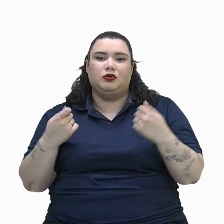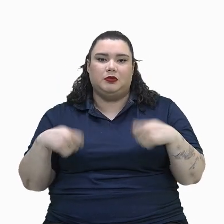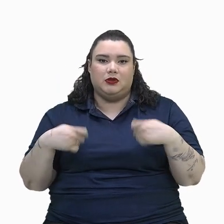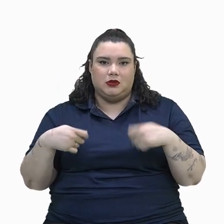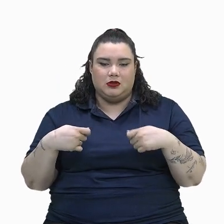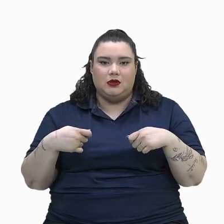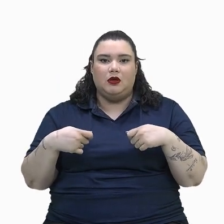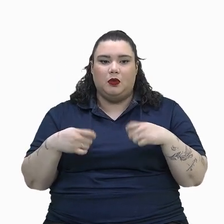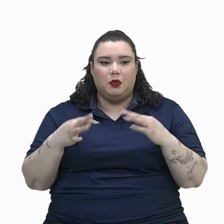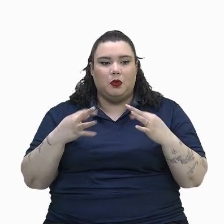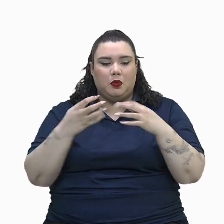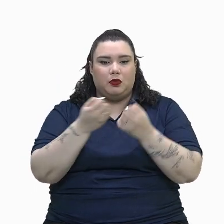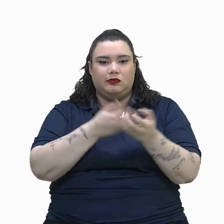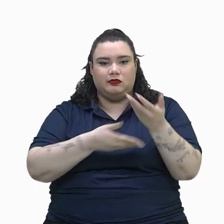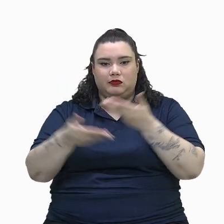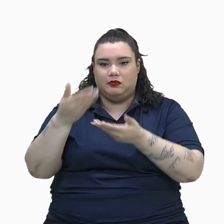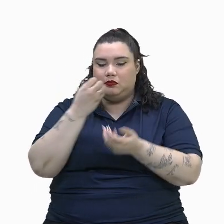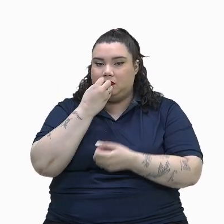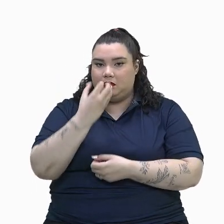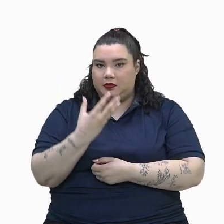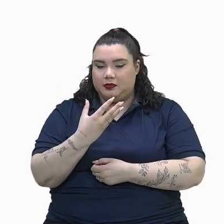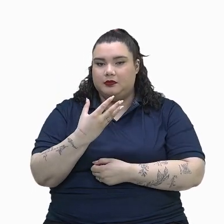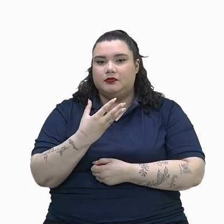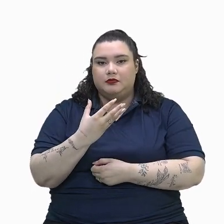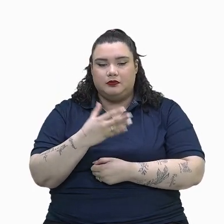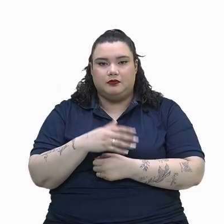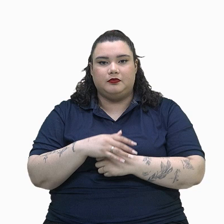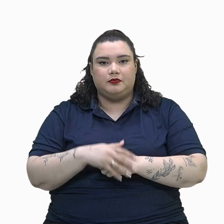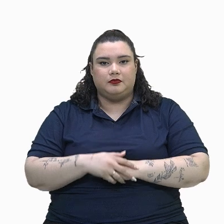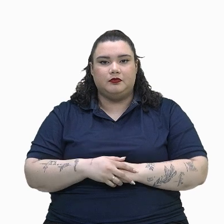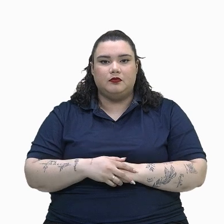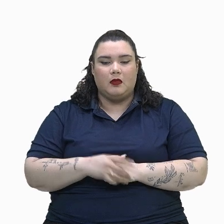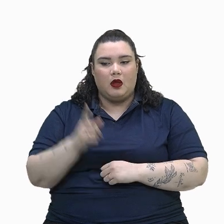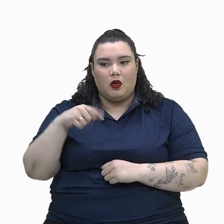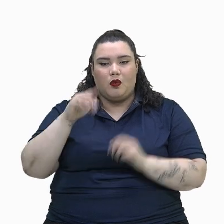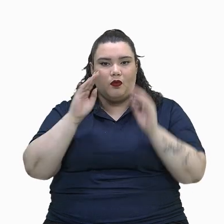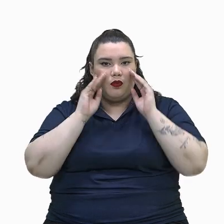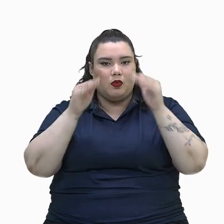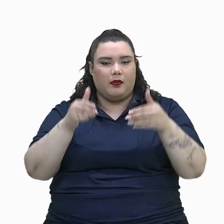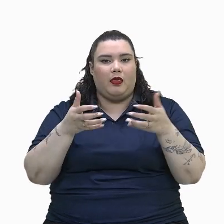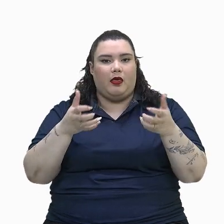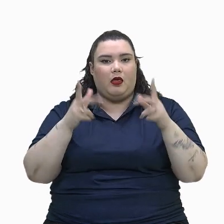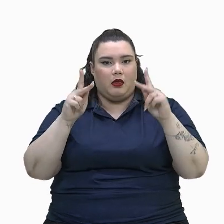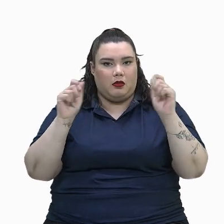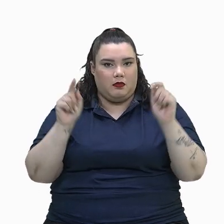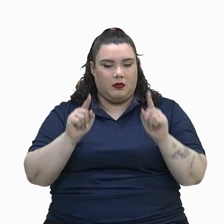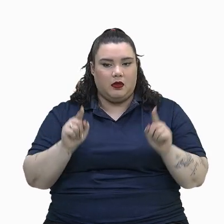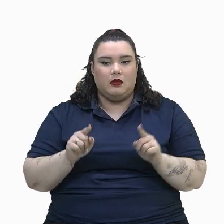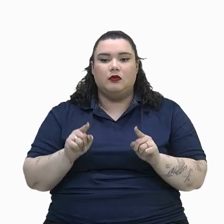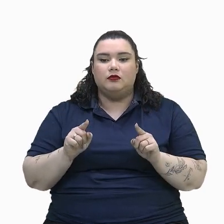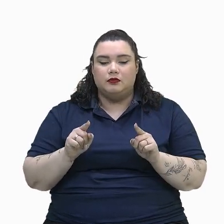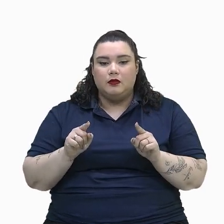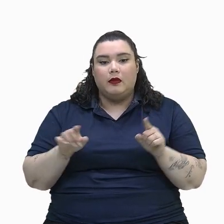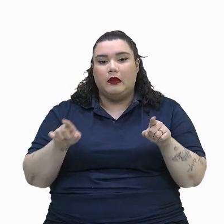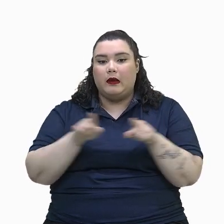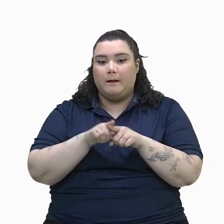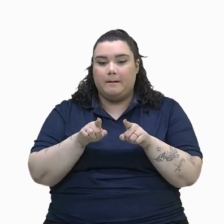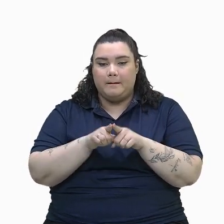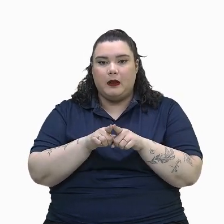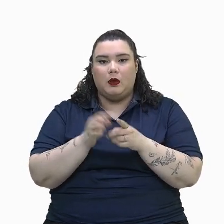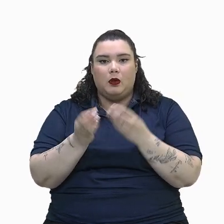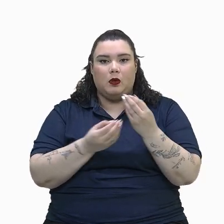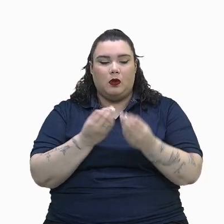né, essa situação. Então, construir, trabalhar no sentido da cultura de paz. Isso se dá também em